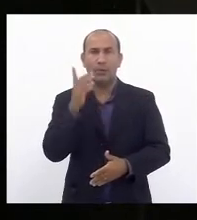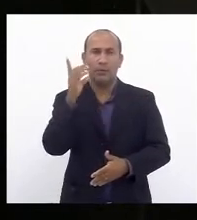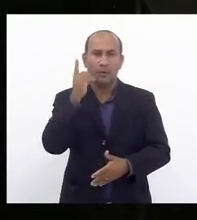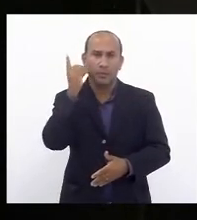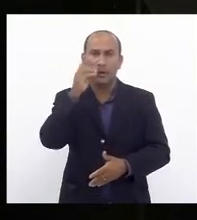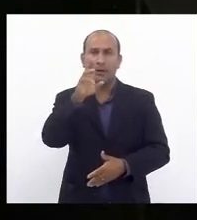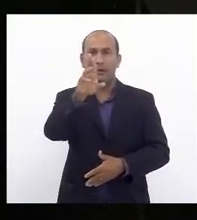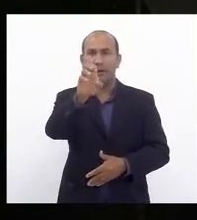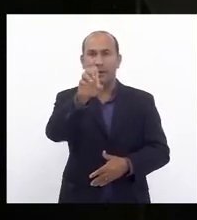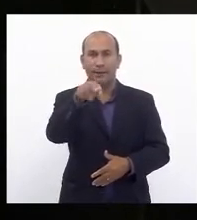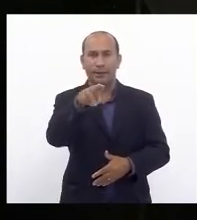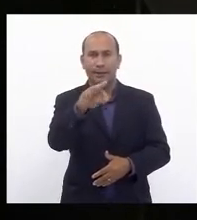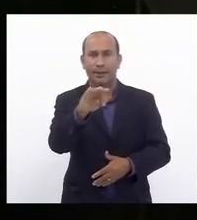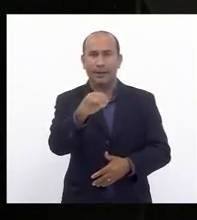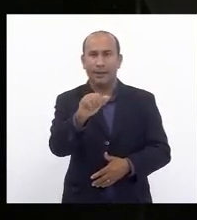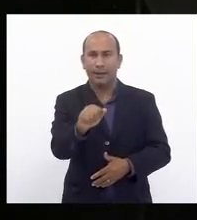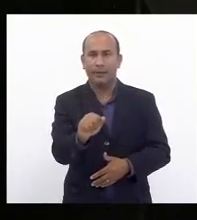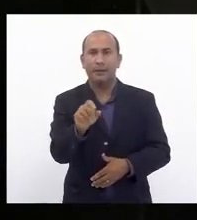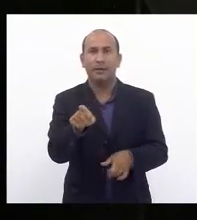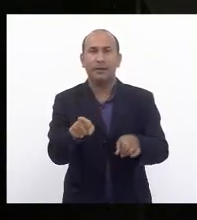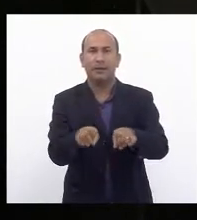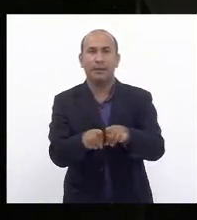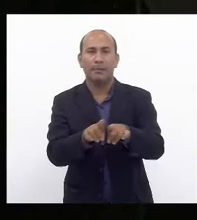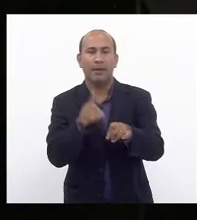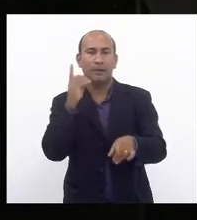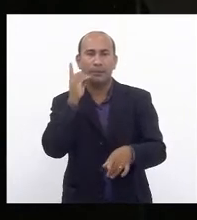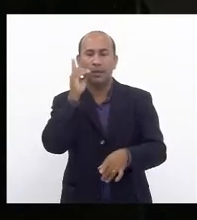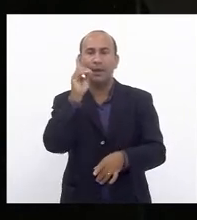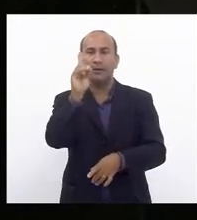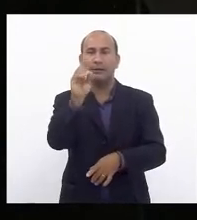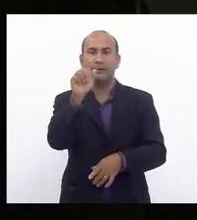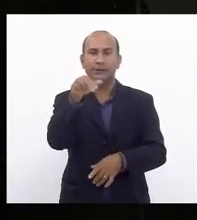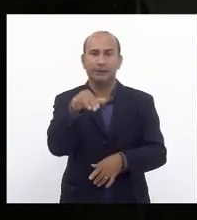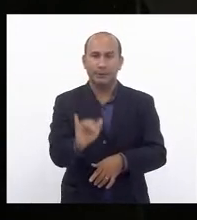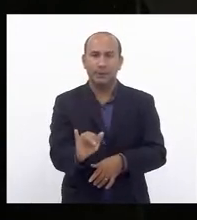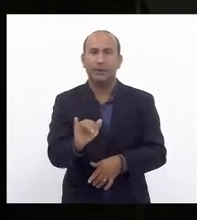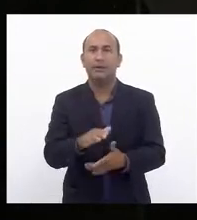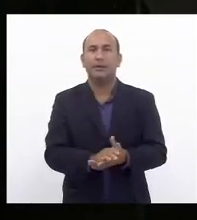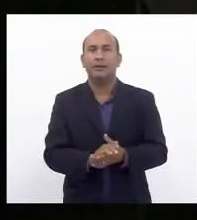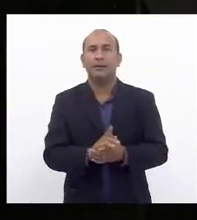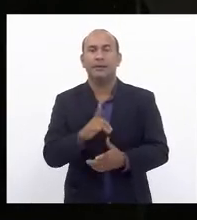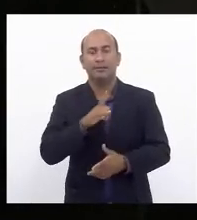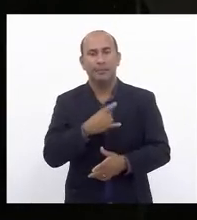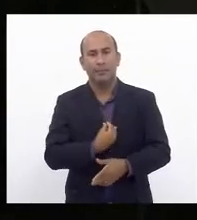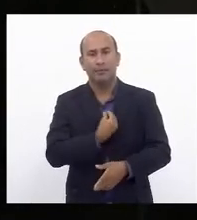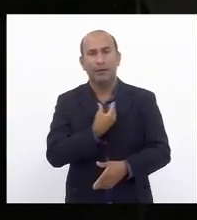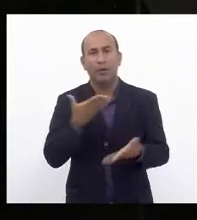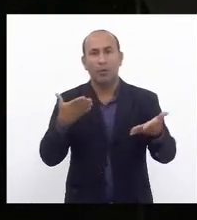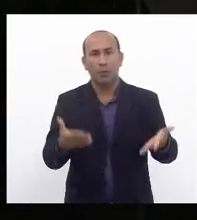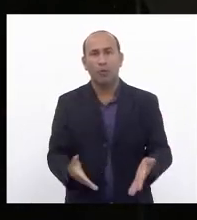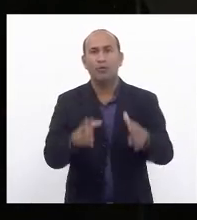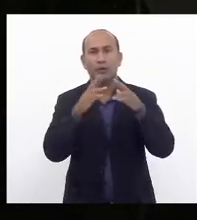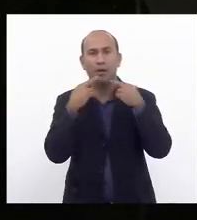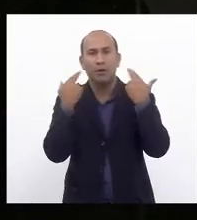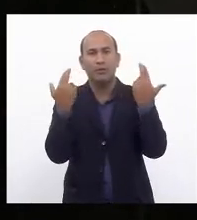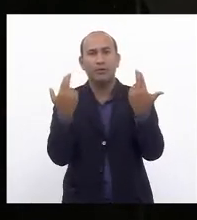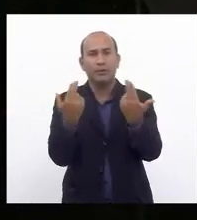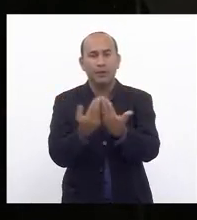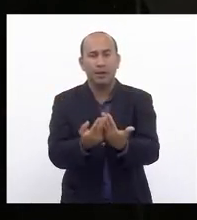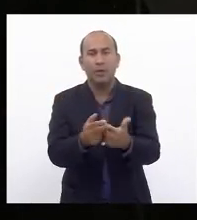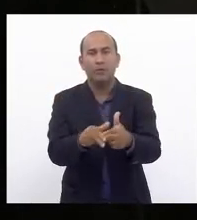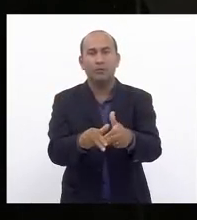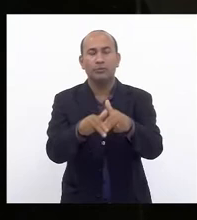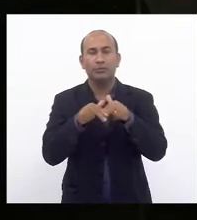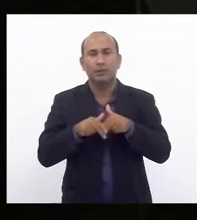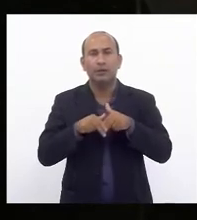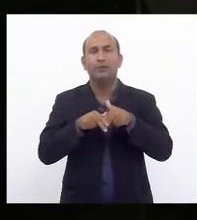Francisco, deputada Dani Monteiro e o deputado Márcio Pacheco, estivemos hoje em reunião no Palácio Guanabara, acompanhando